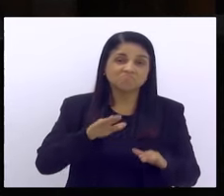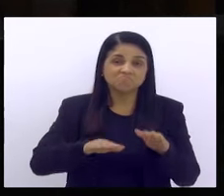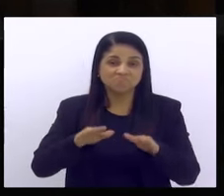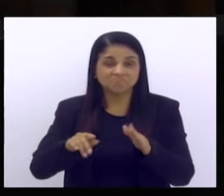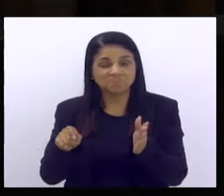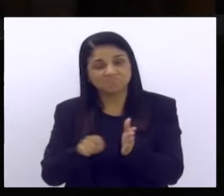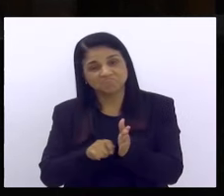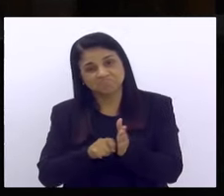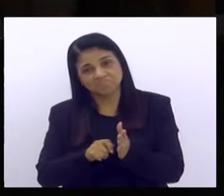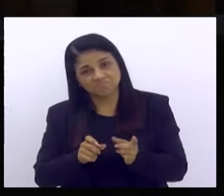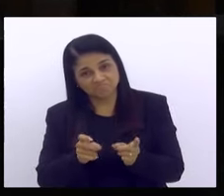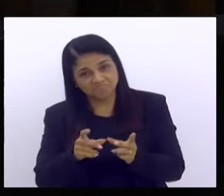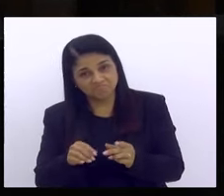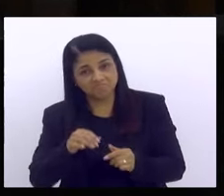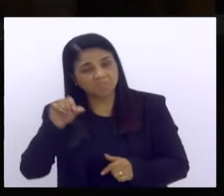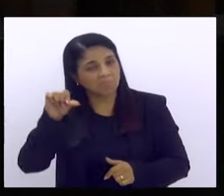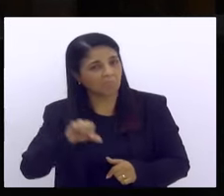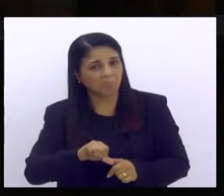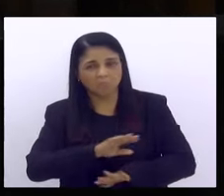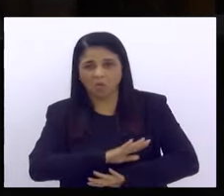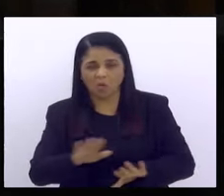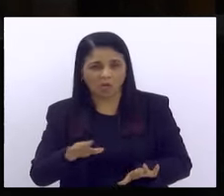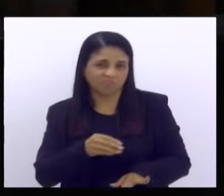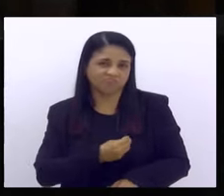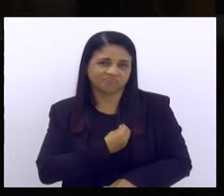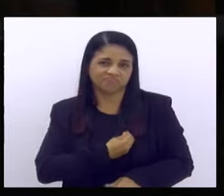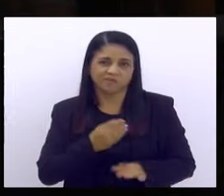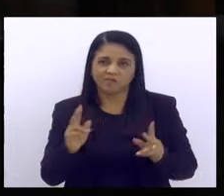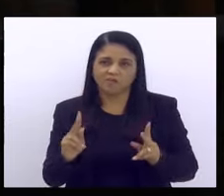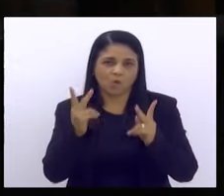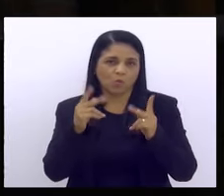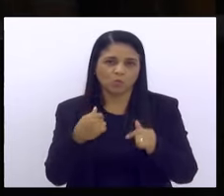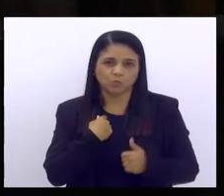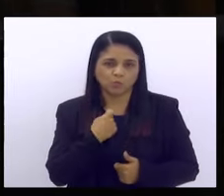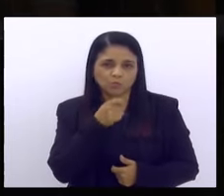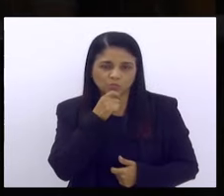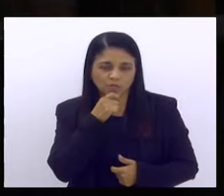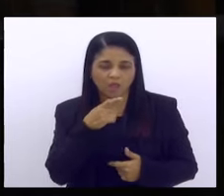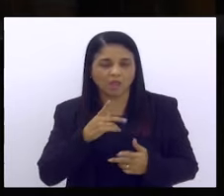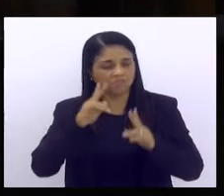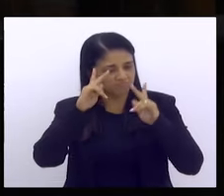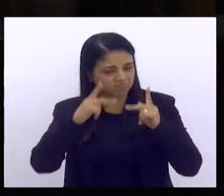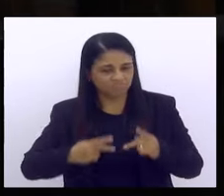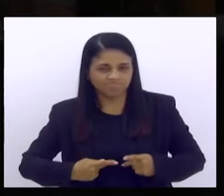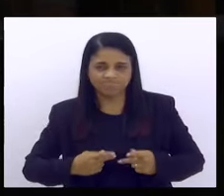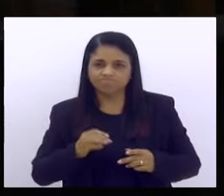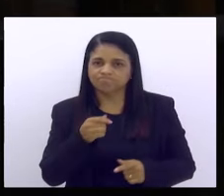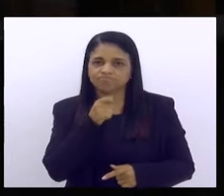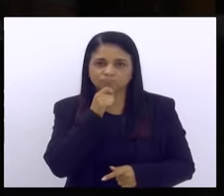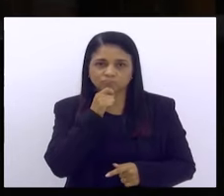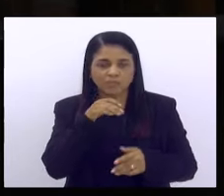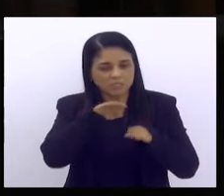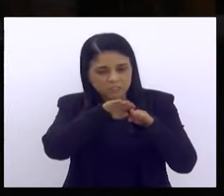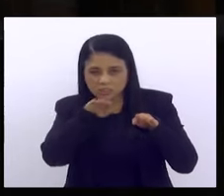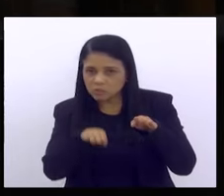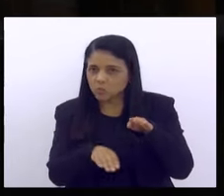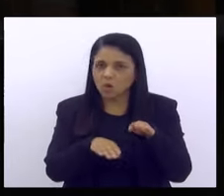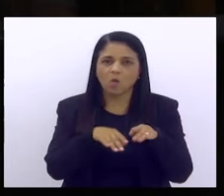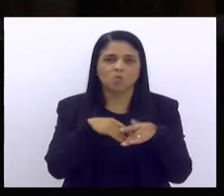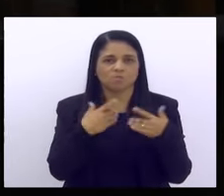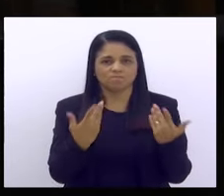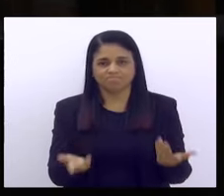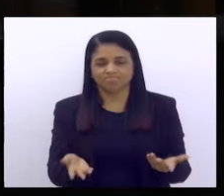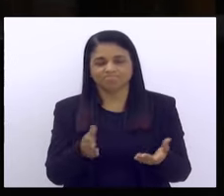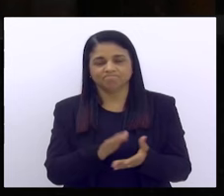de drogas. É essa lógica absurda, desumana e desigual. Por que é